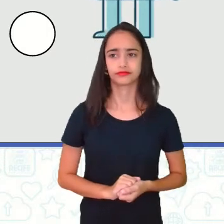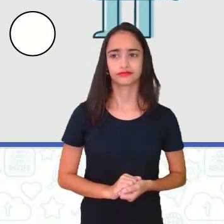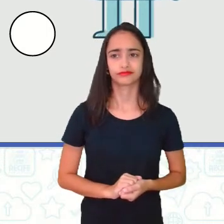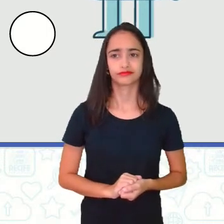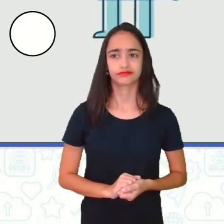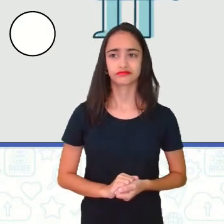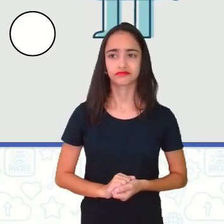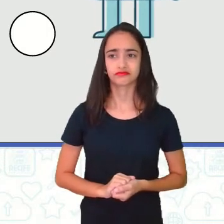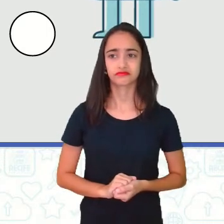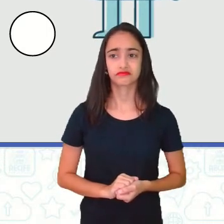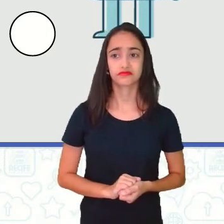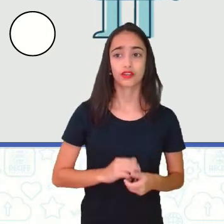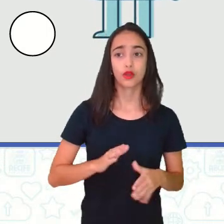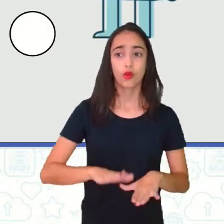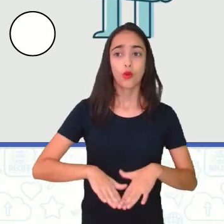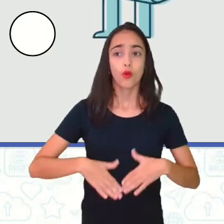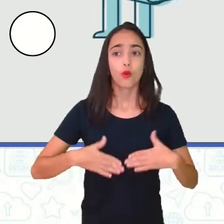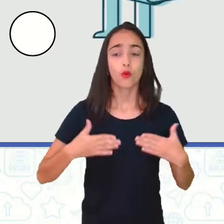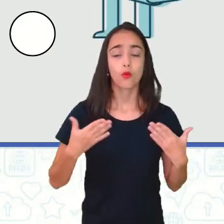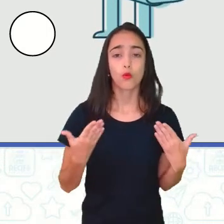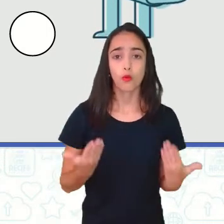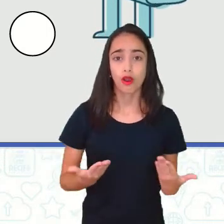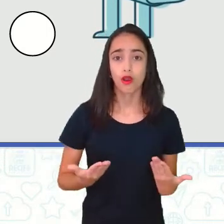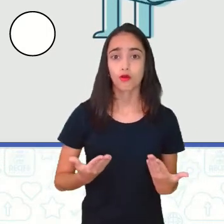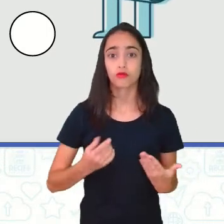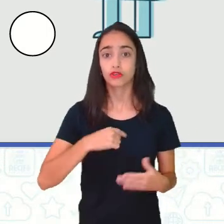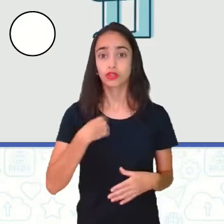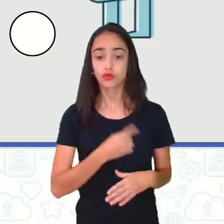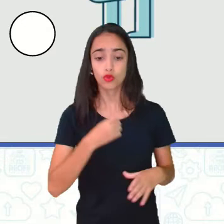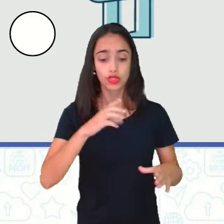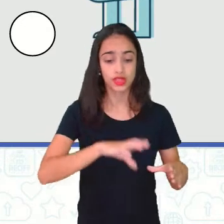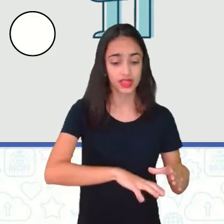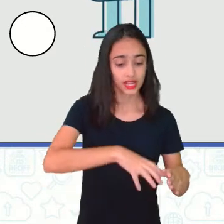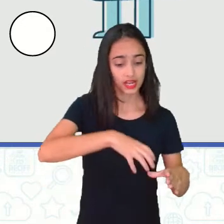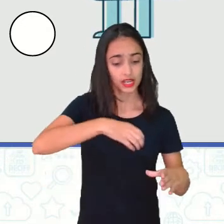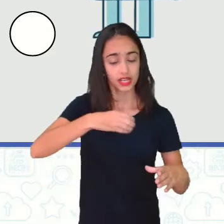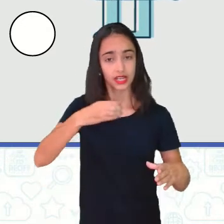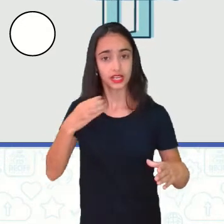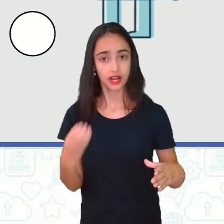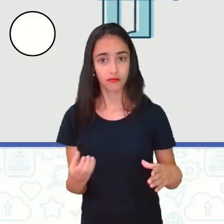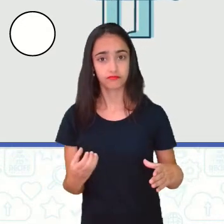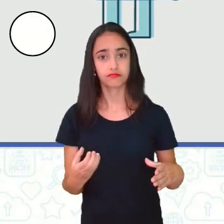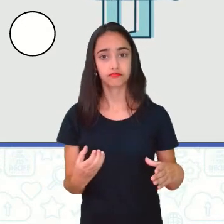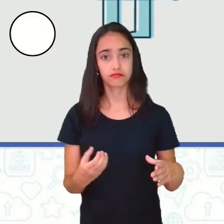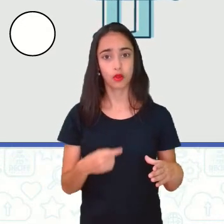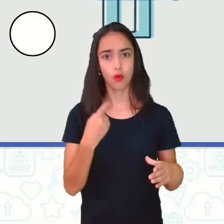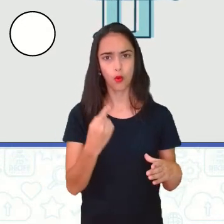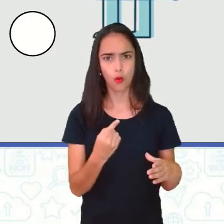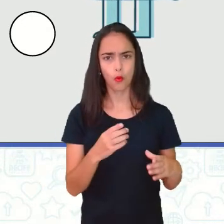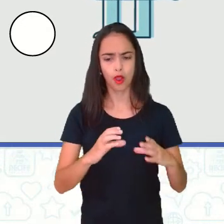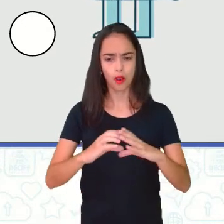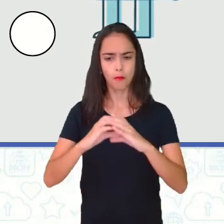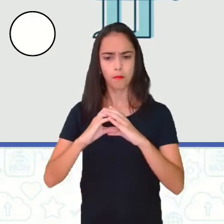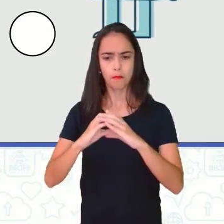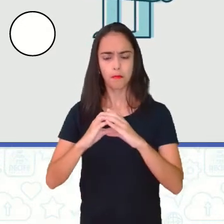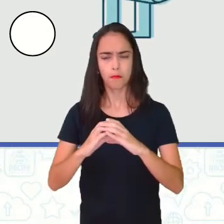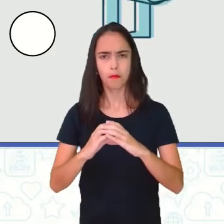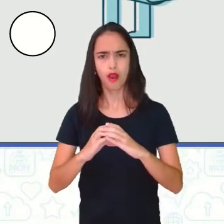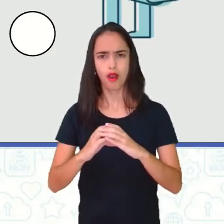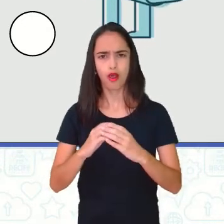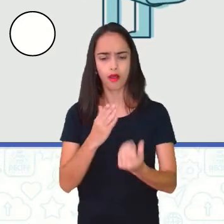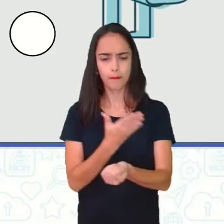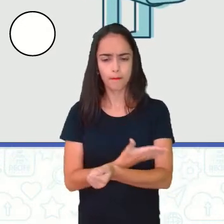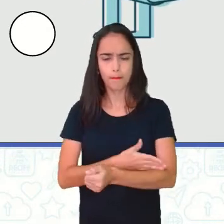saco. Qual a chance de tirarmos de dentro do saco uma bola branca? E